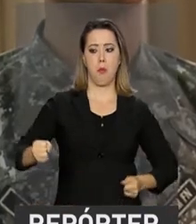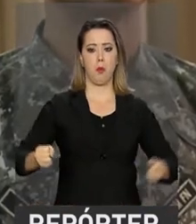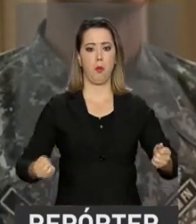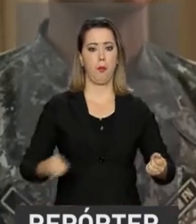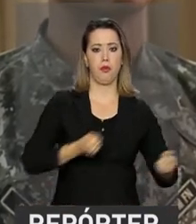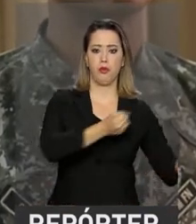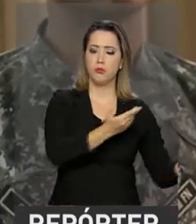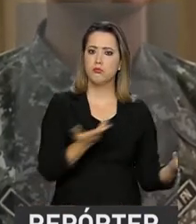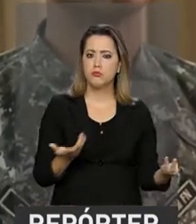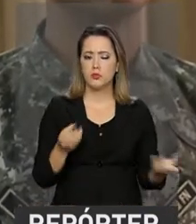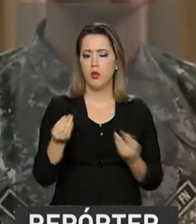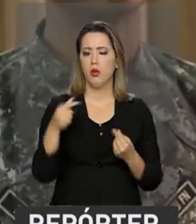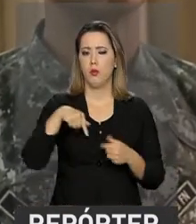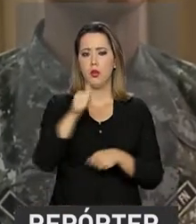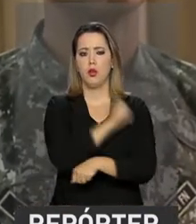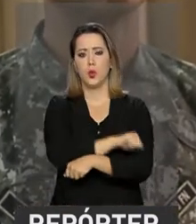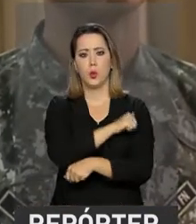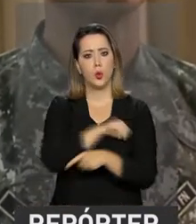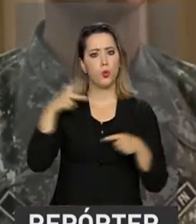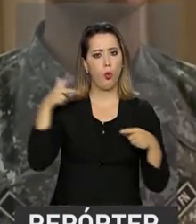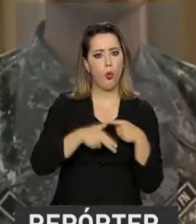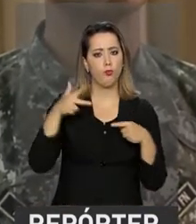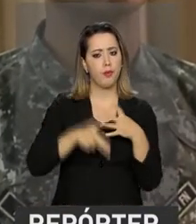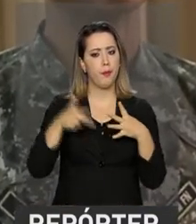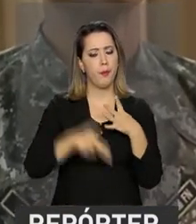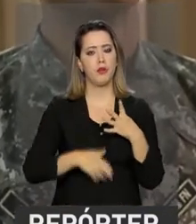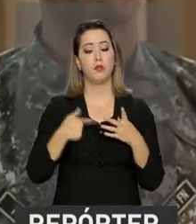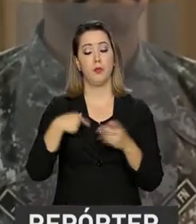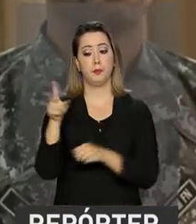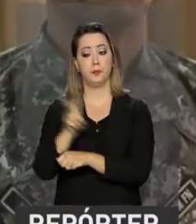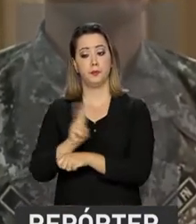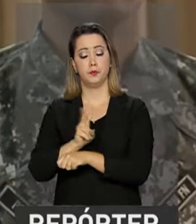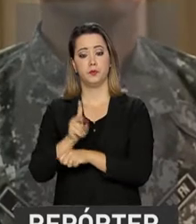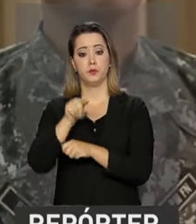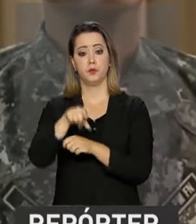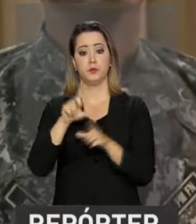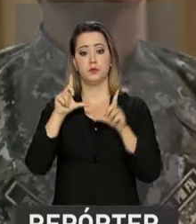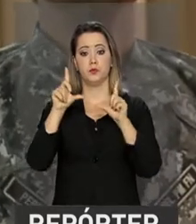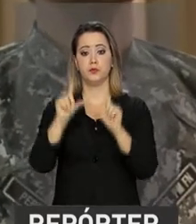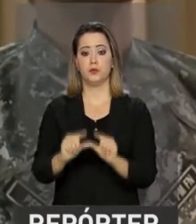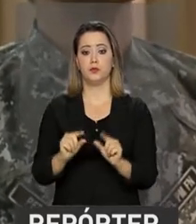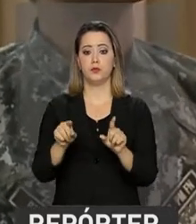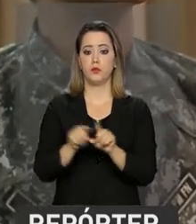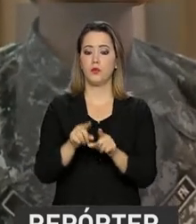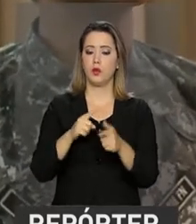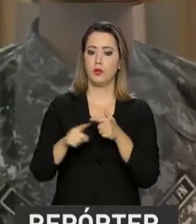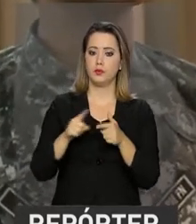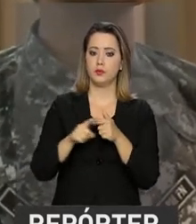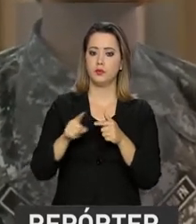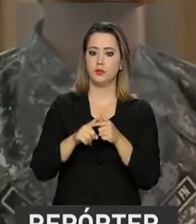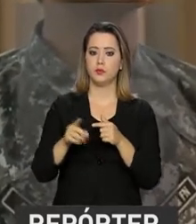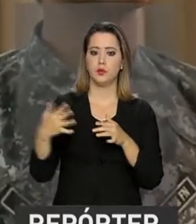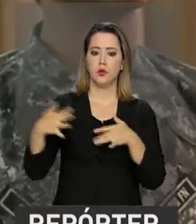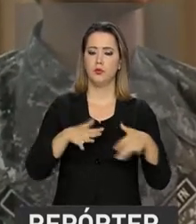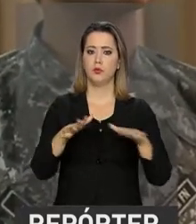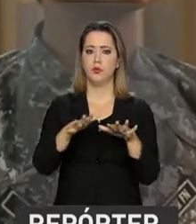combatido aqui no Rio de Janeiro, com estrangulamento de inibição máxima possível ao fluxo